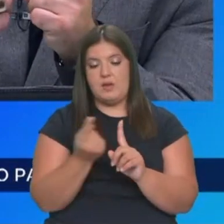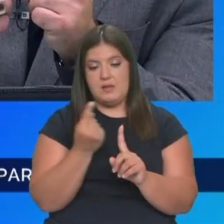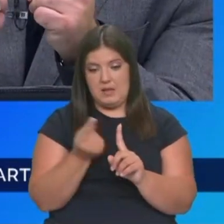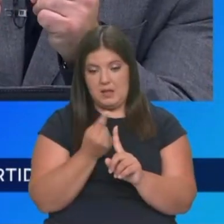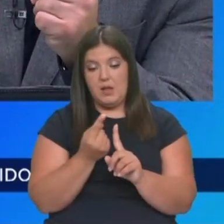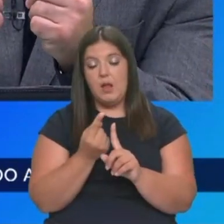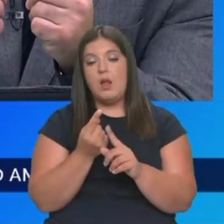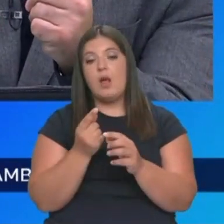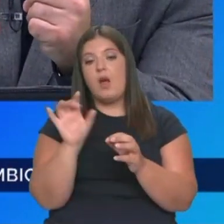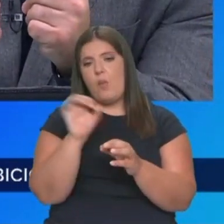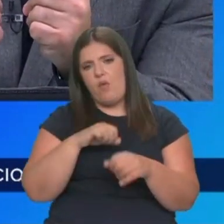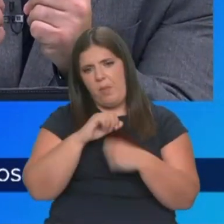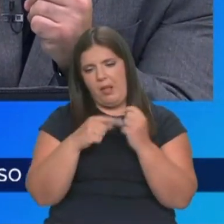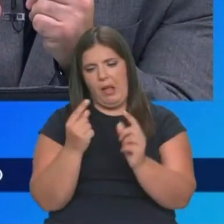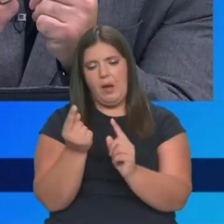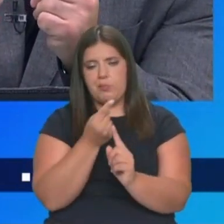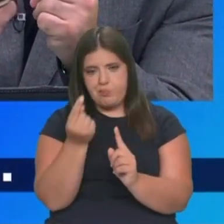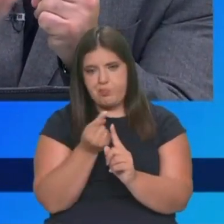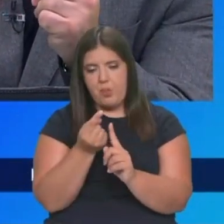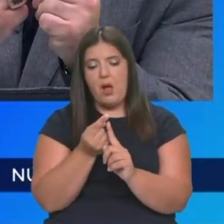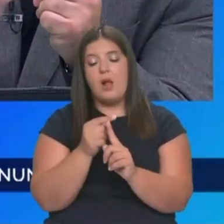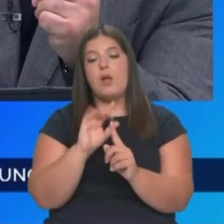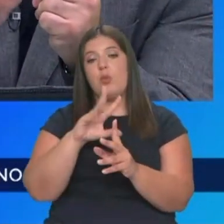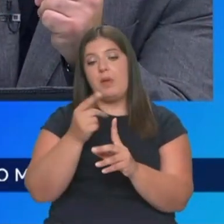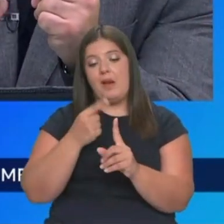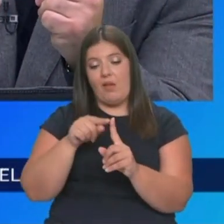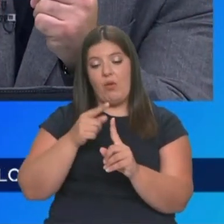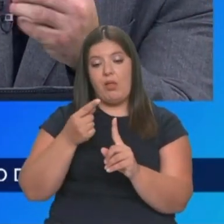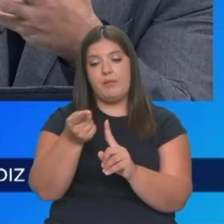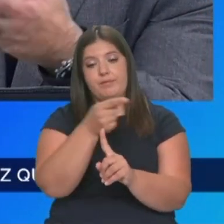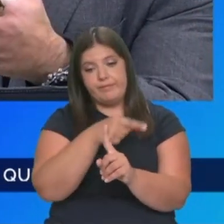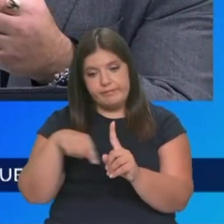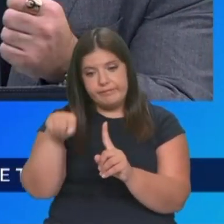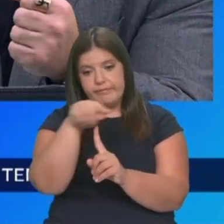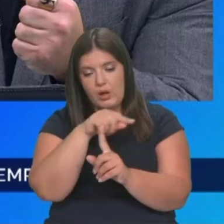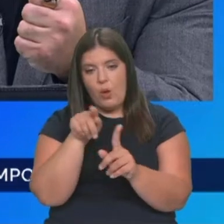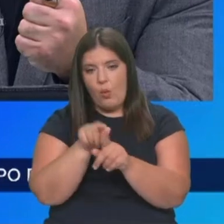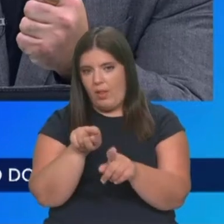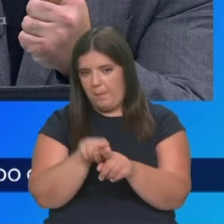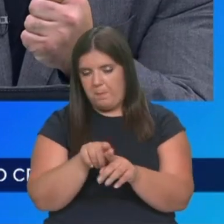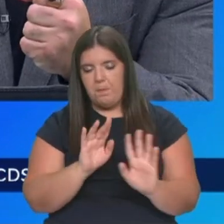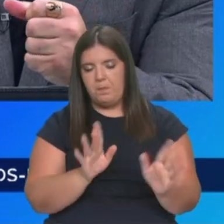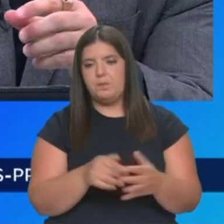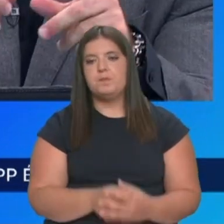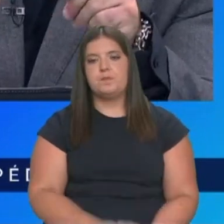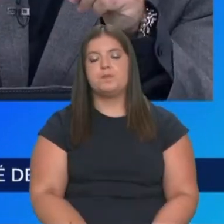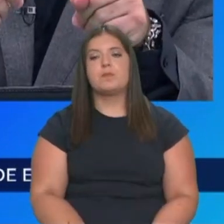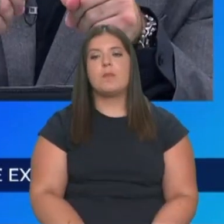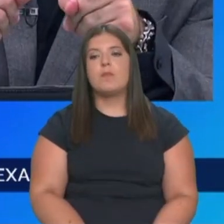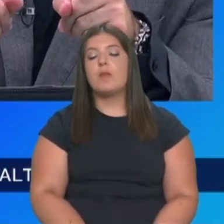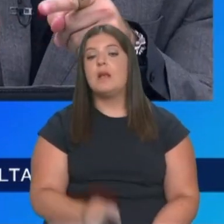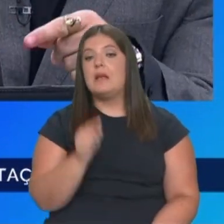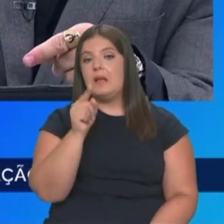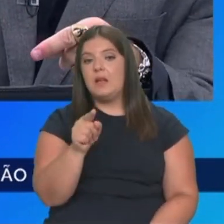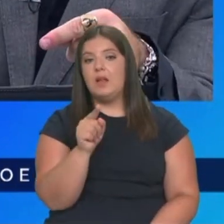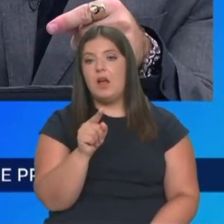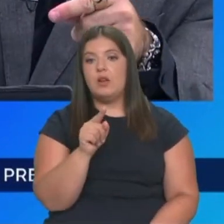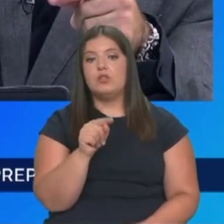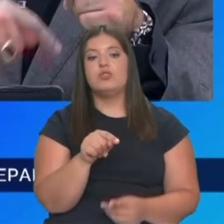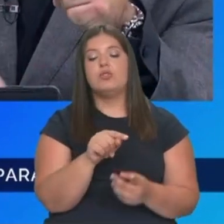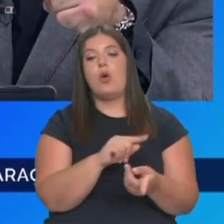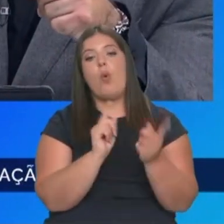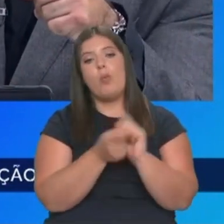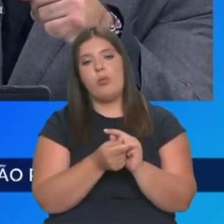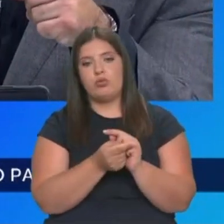também, giram, aliás, na sua própria rotação, também acompanhando o movimento, o sentido da rotação da sua estrela. Este exoplaneta é